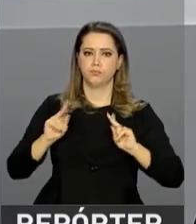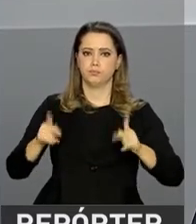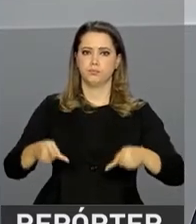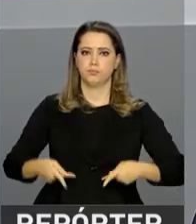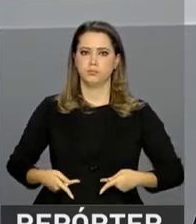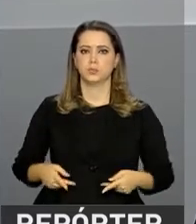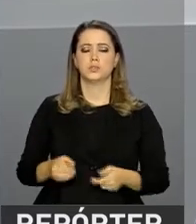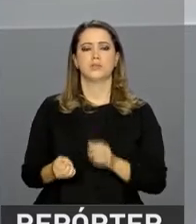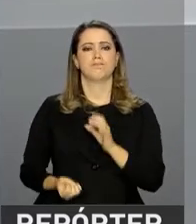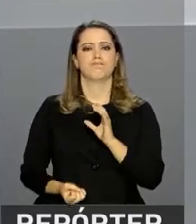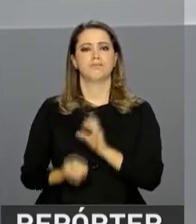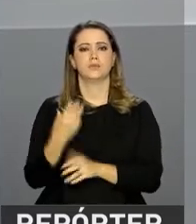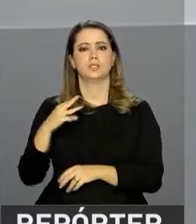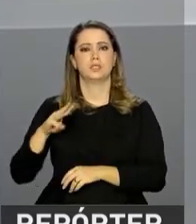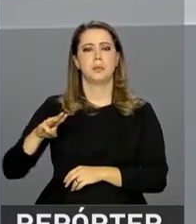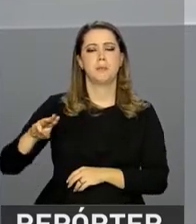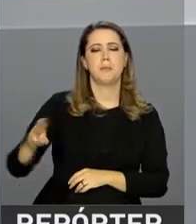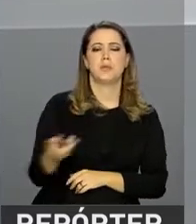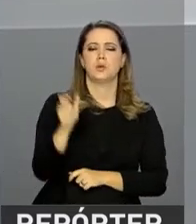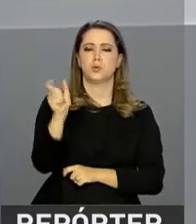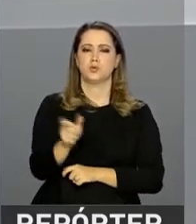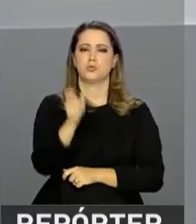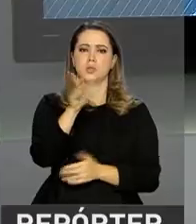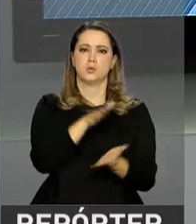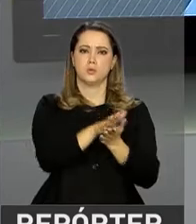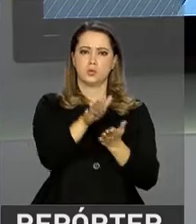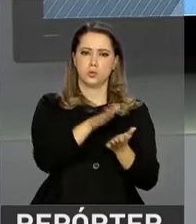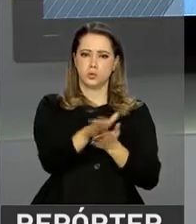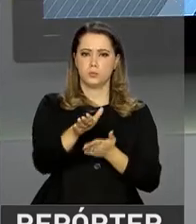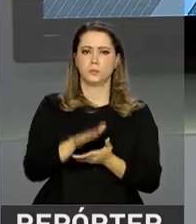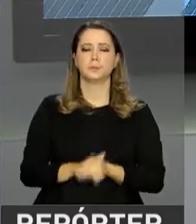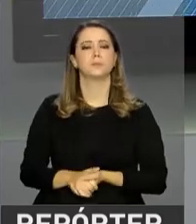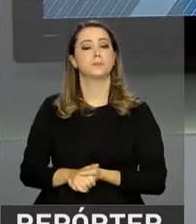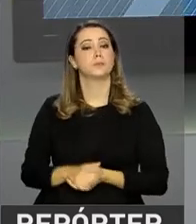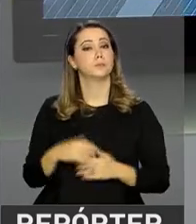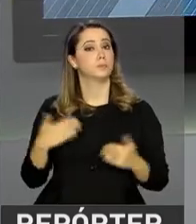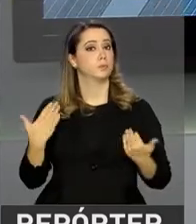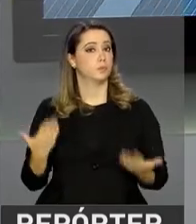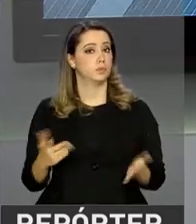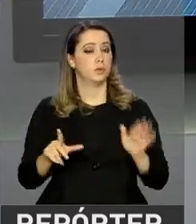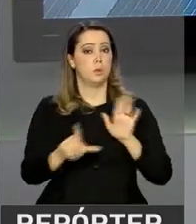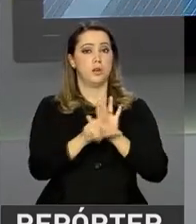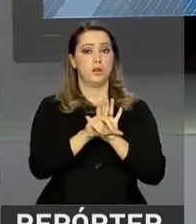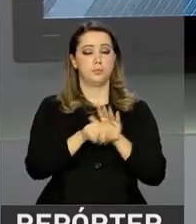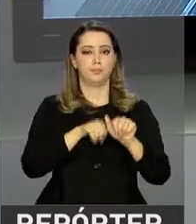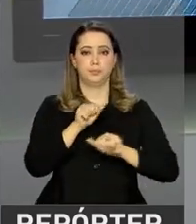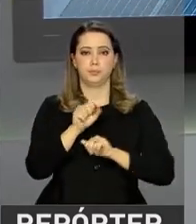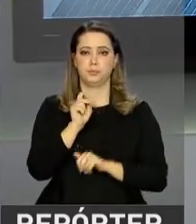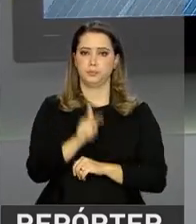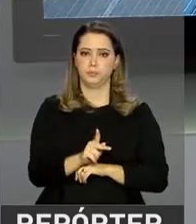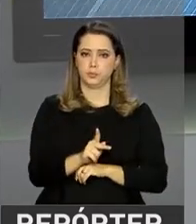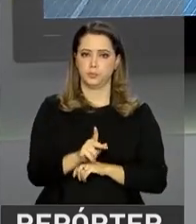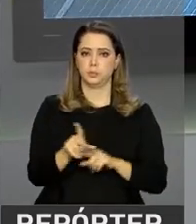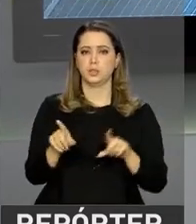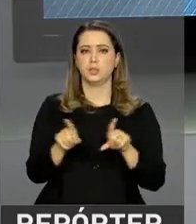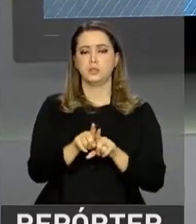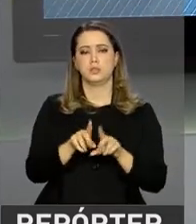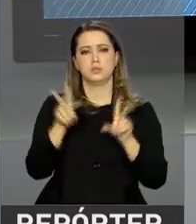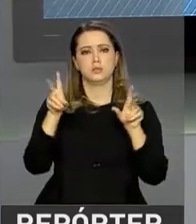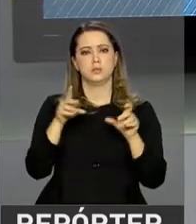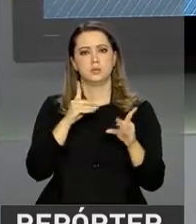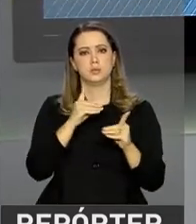que gera milhares de refugiados a reforma da previdência vai ser tema de um encontro marcado para esta